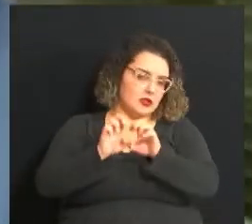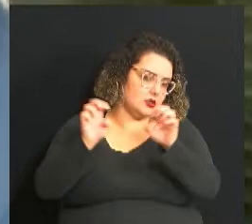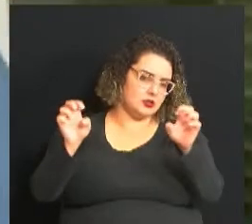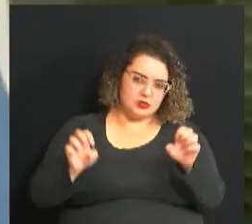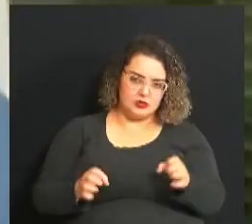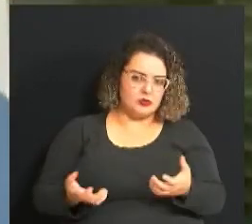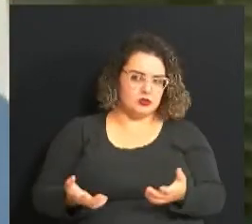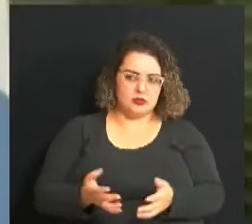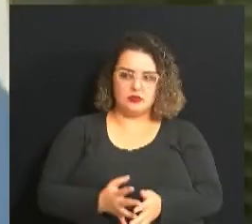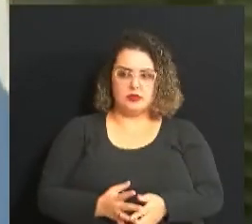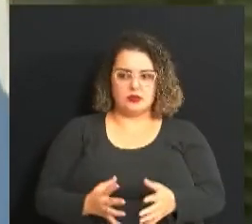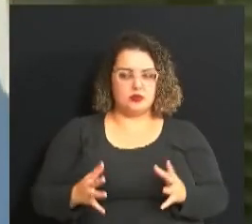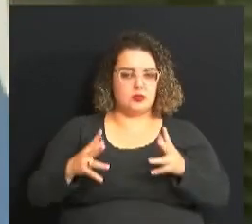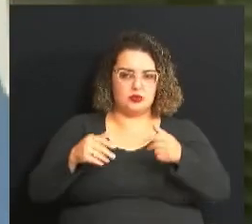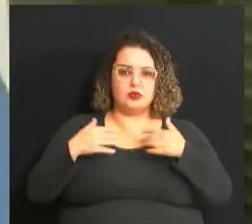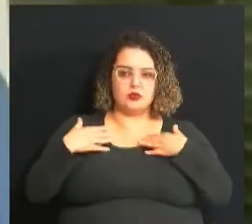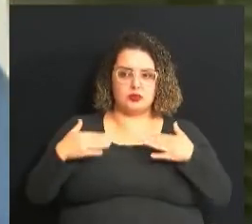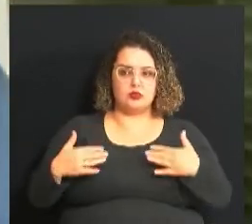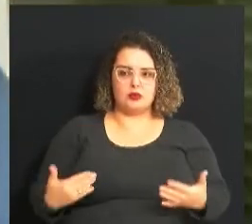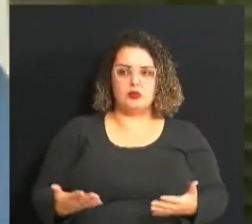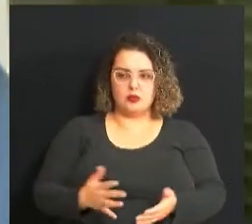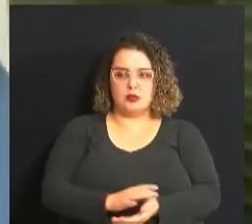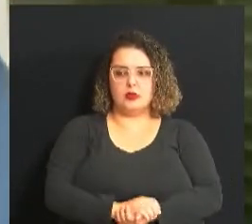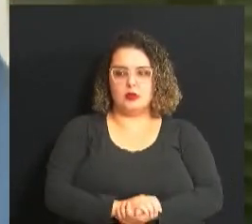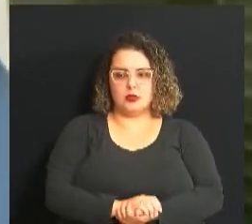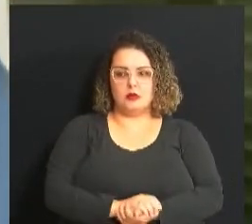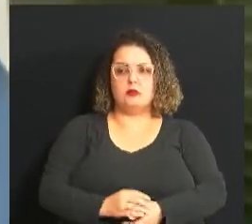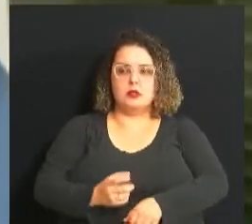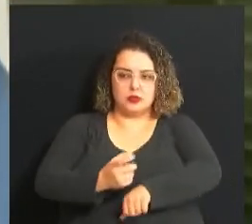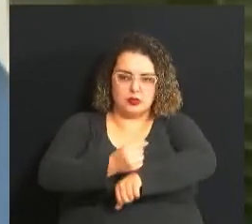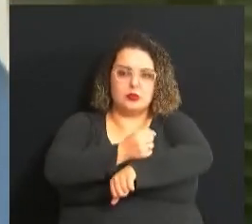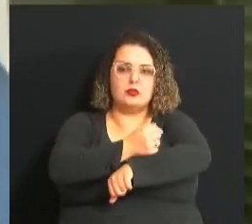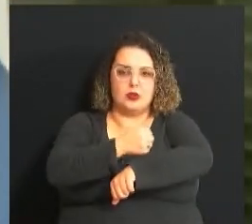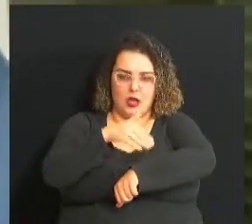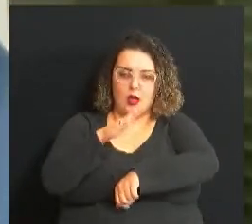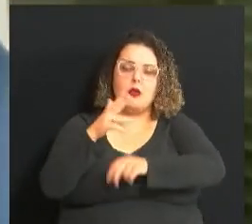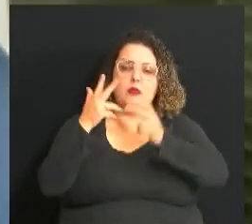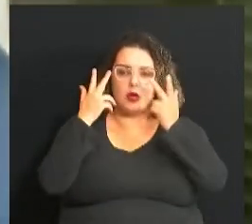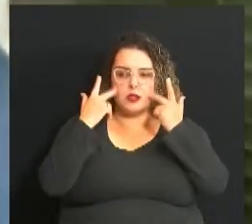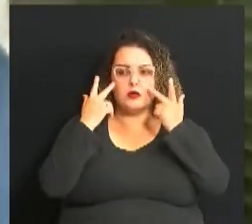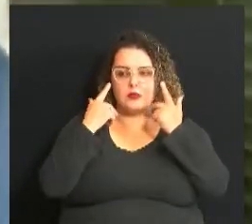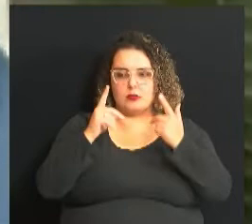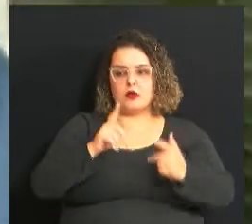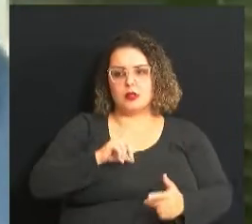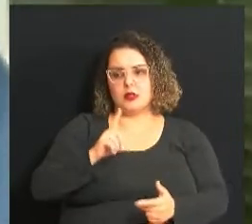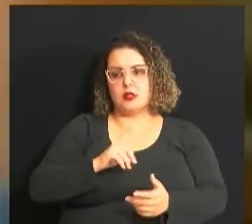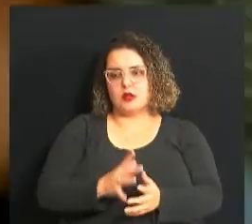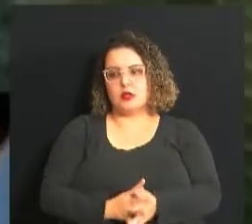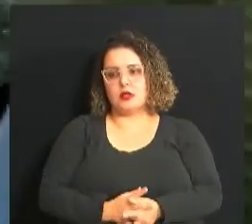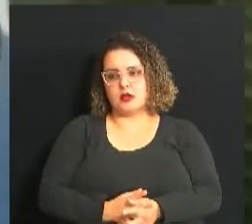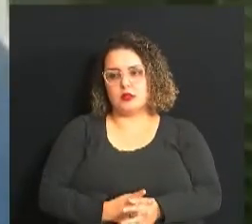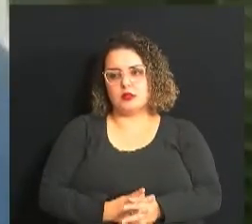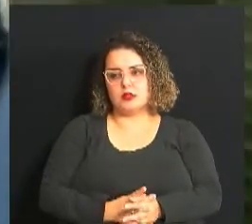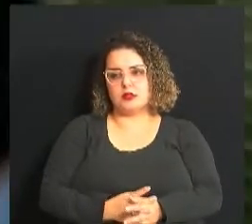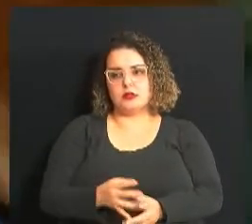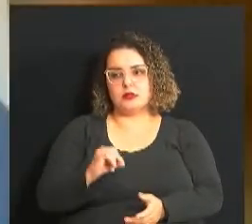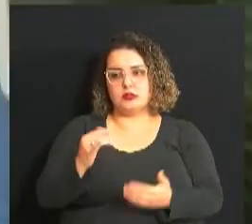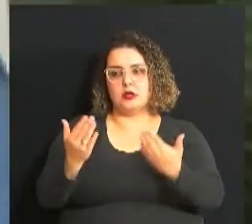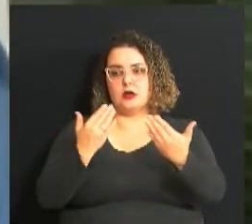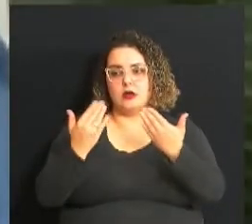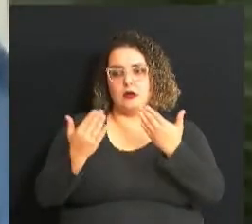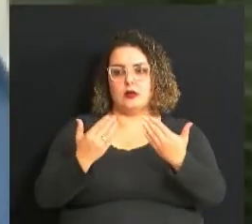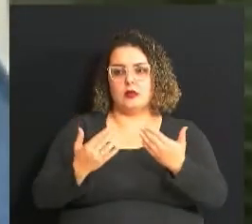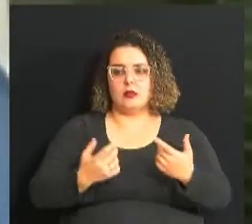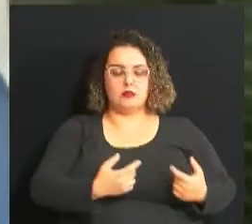envolve todo o corpo humano, mas câncer de pele é o mais comum que existe, se a gente comparar com os outros cânceres, seja mama,